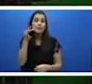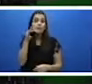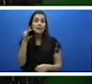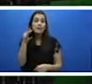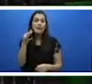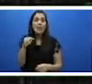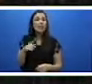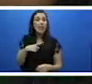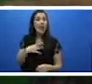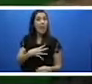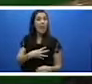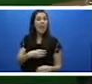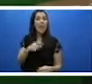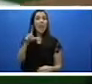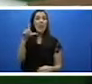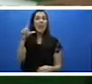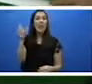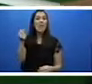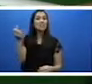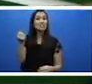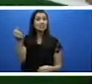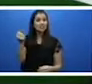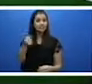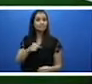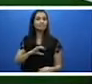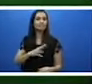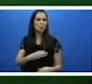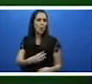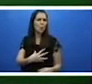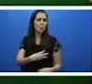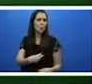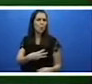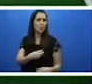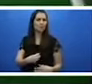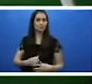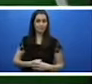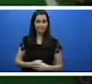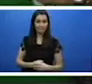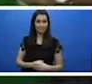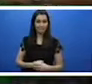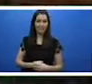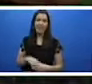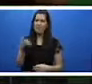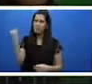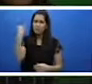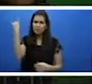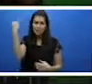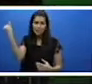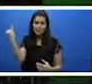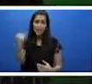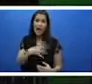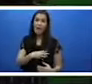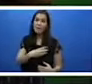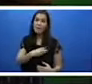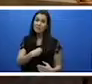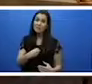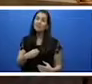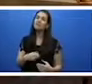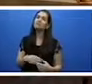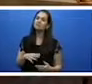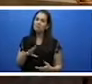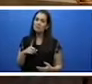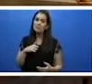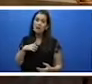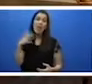para amamentar os filhotes. Então, uma característica muito importante é que os mamíferos, eu falo que eles mamam, tá?